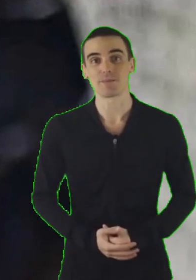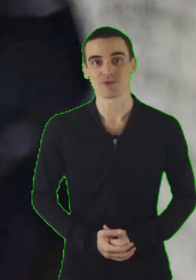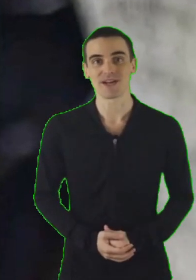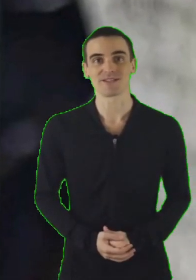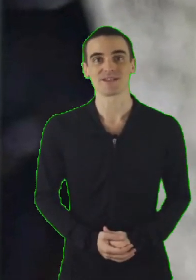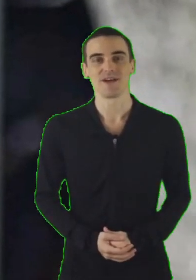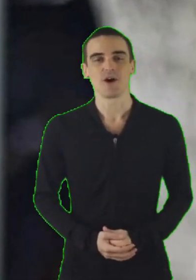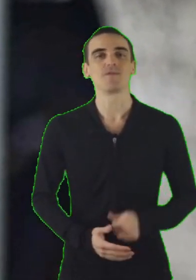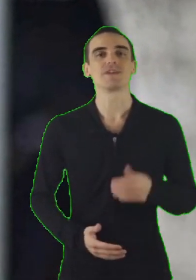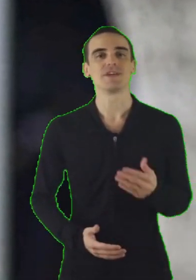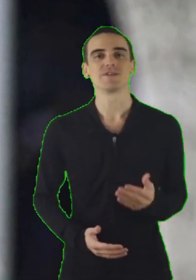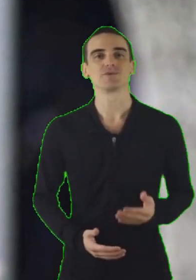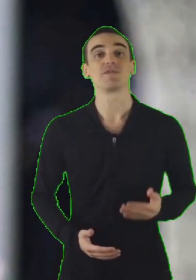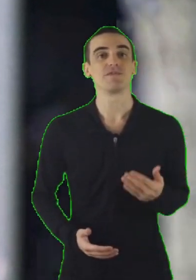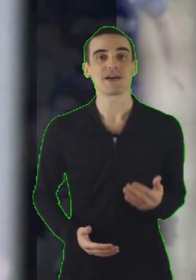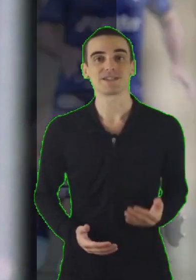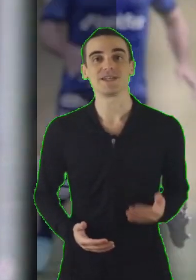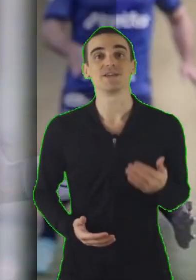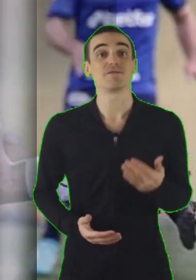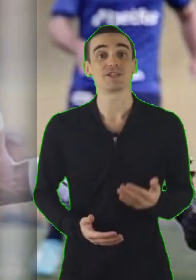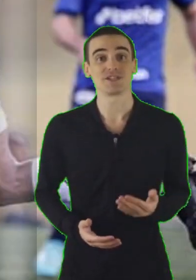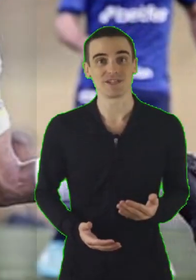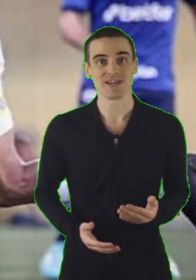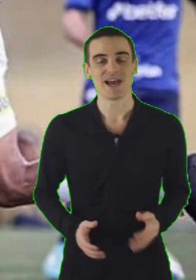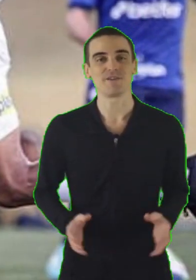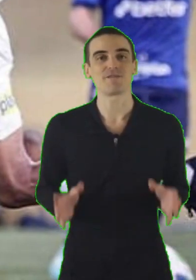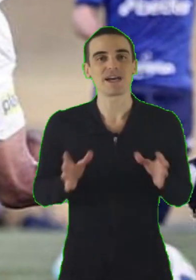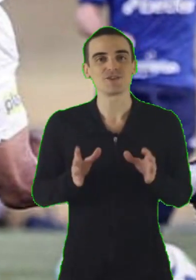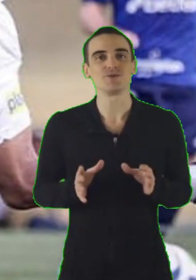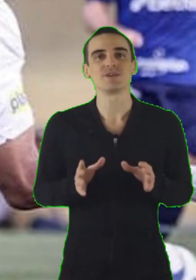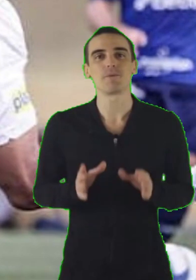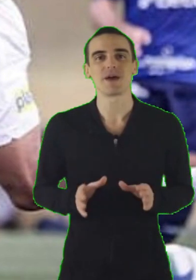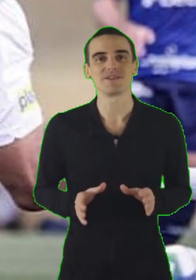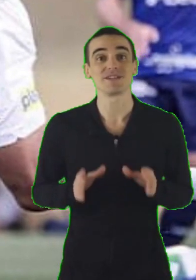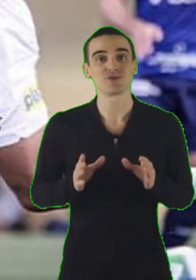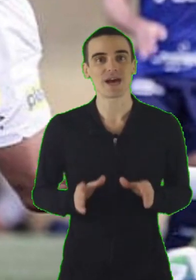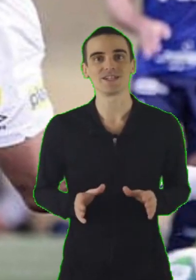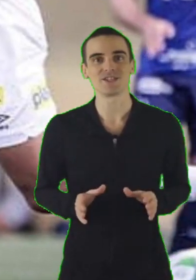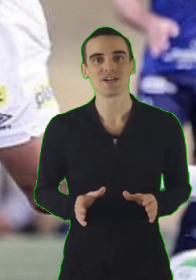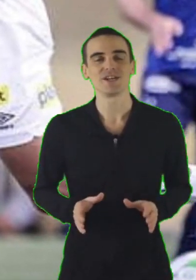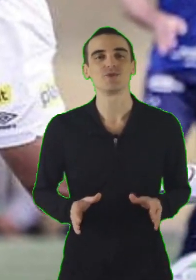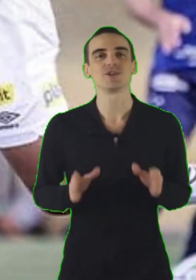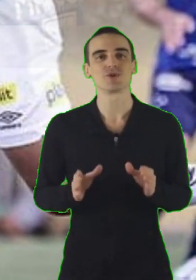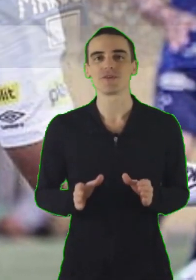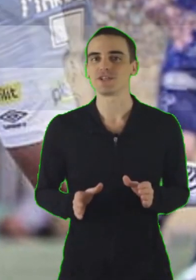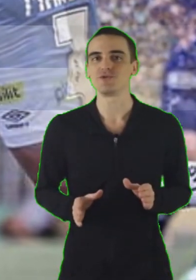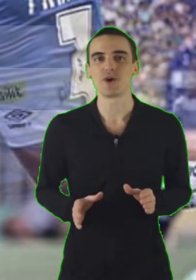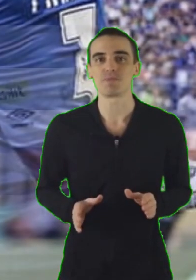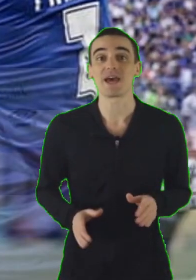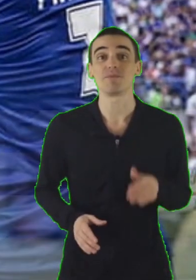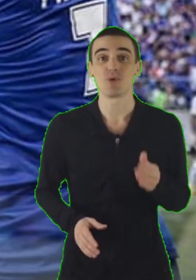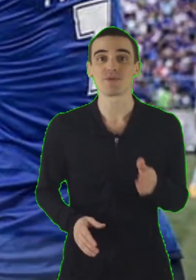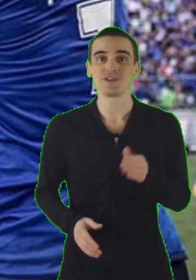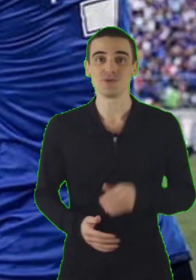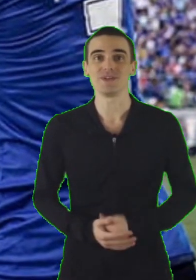ser, diante das circunstâncias, mas cria força o começo de trabalho de Pepa no Cruzeiro. A vitória sobre o Santos foi a quarta seguida do time